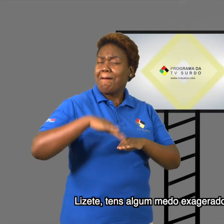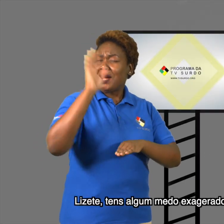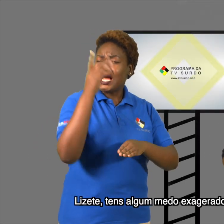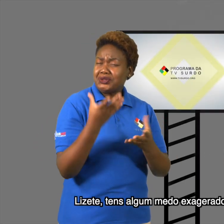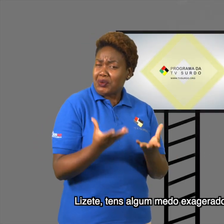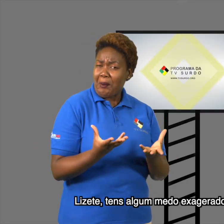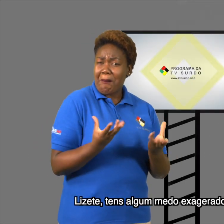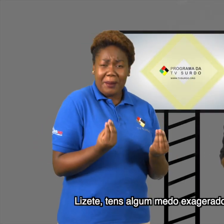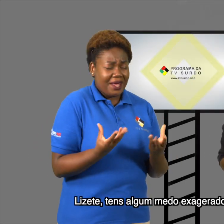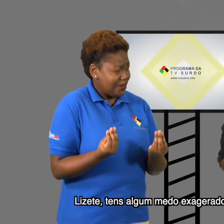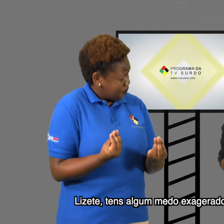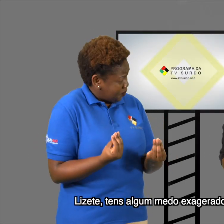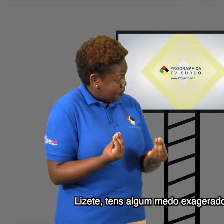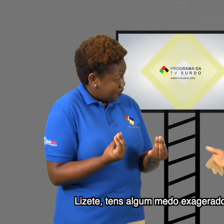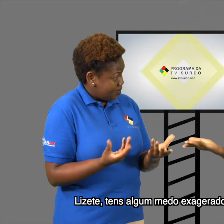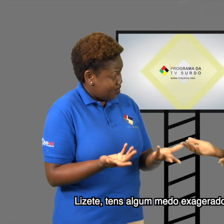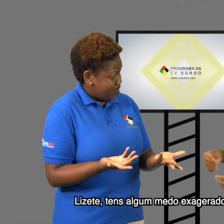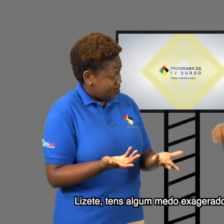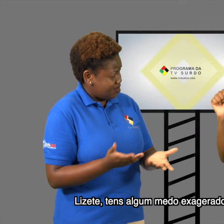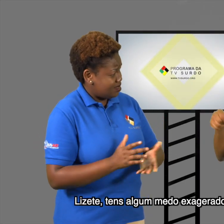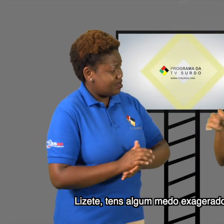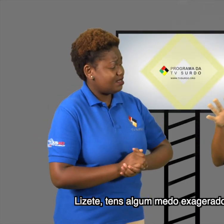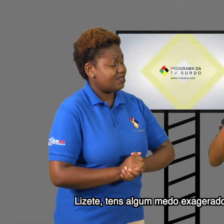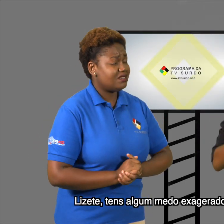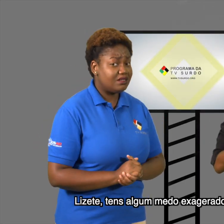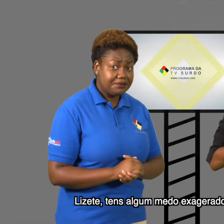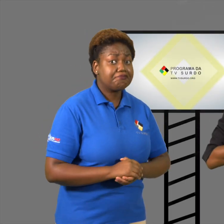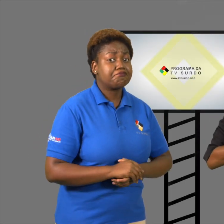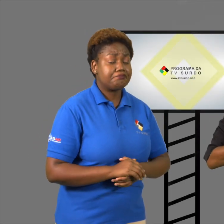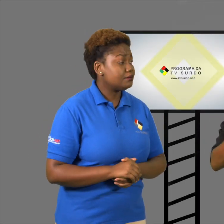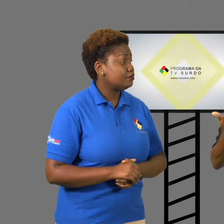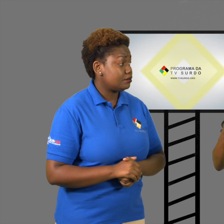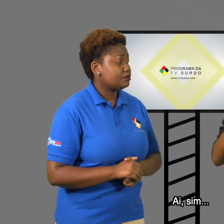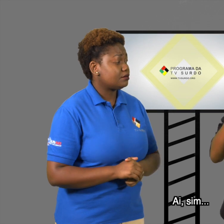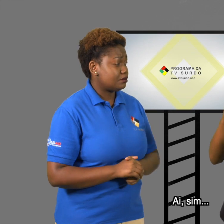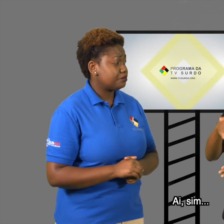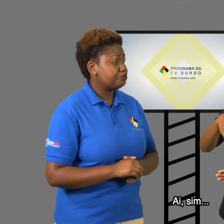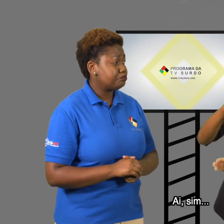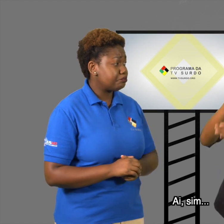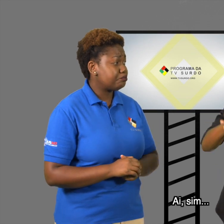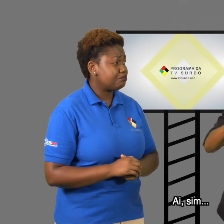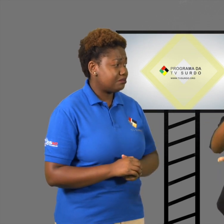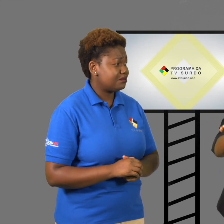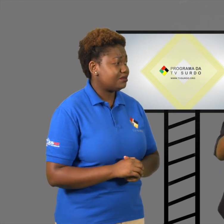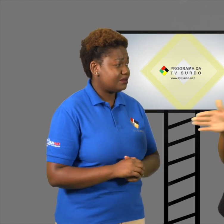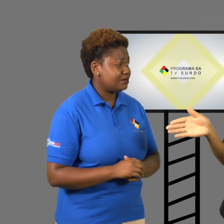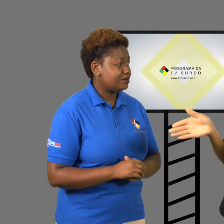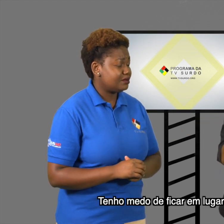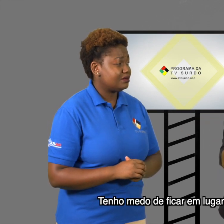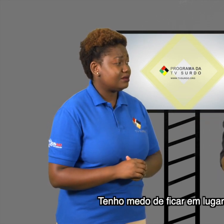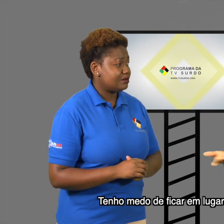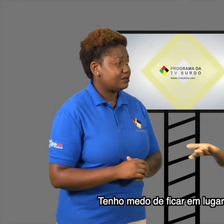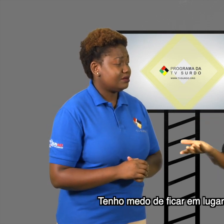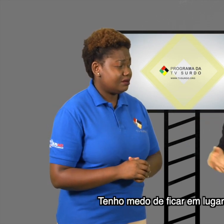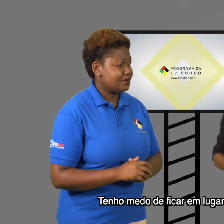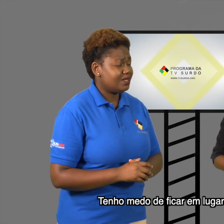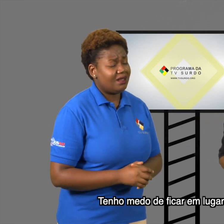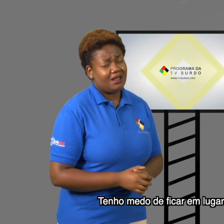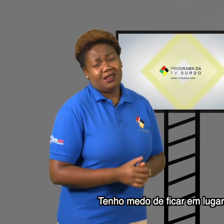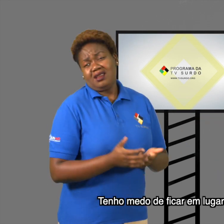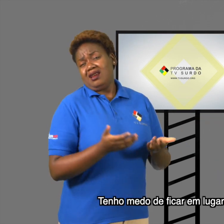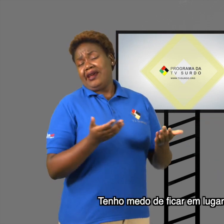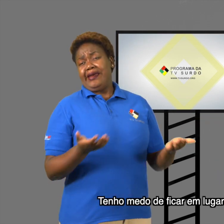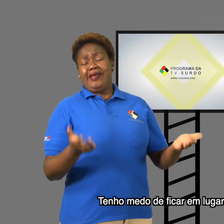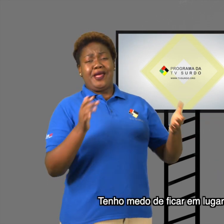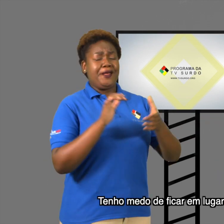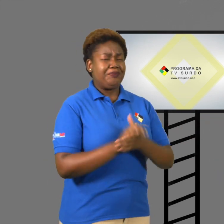Lisete, tens algum medo exagerado por alguma coisa? Ai, sim. Tenho medo de ficar em